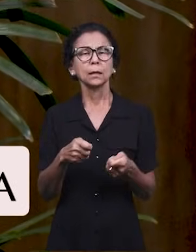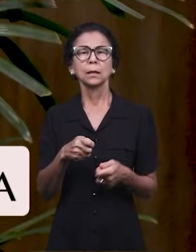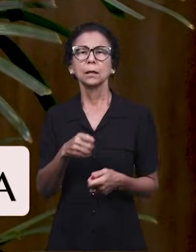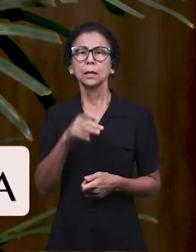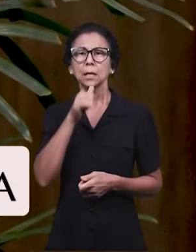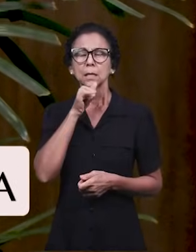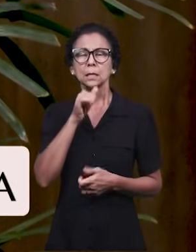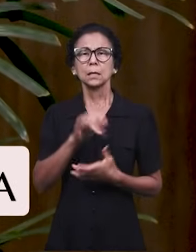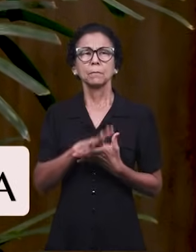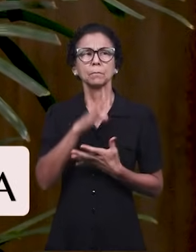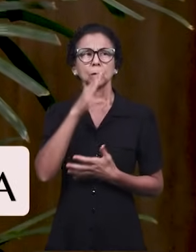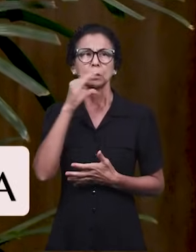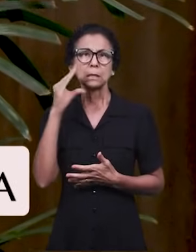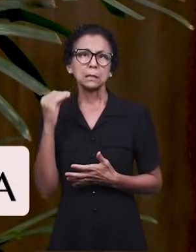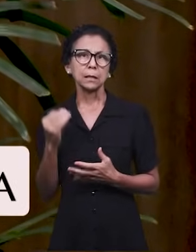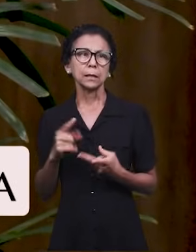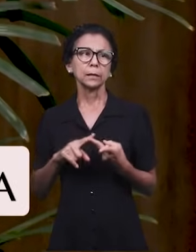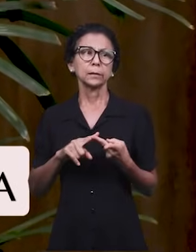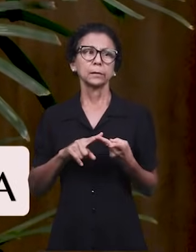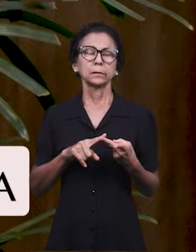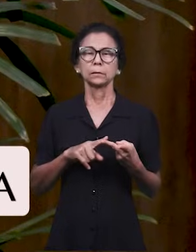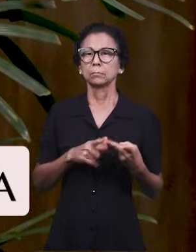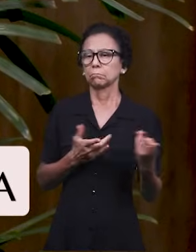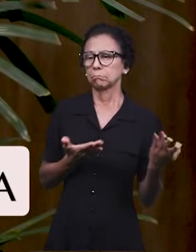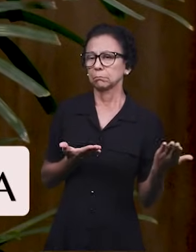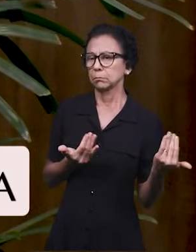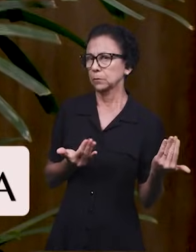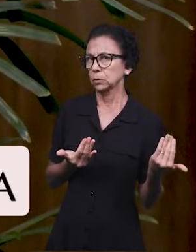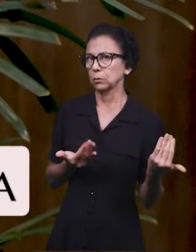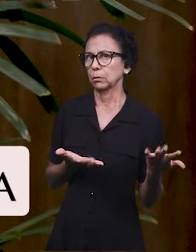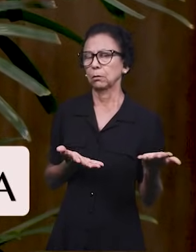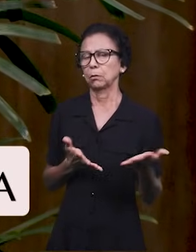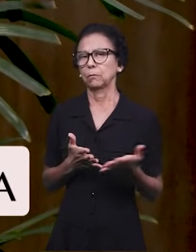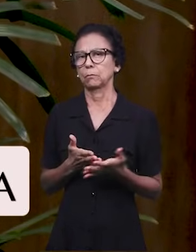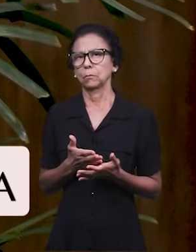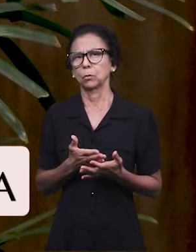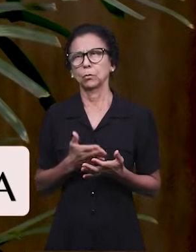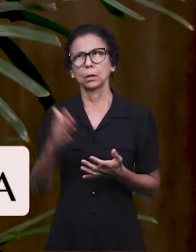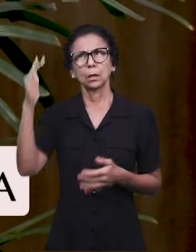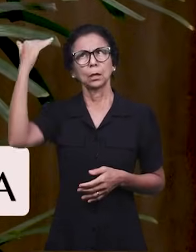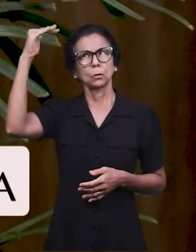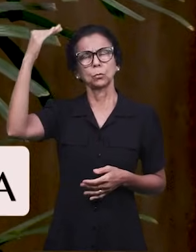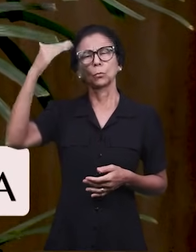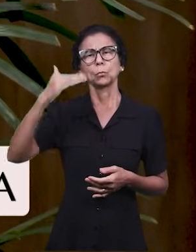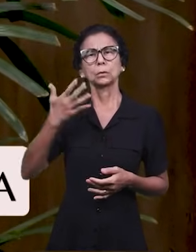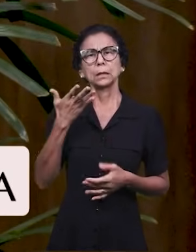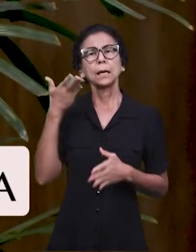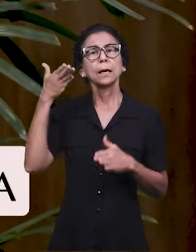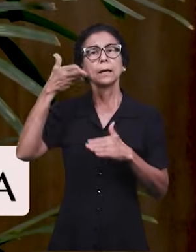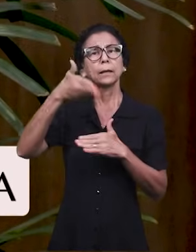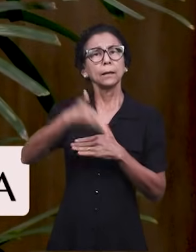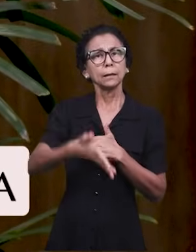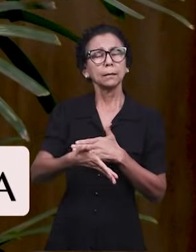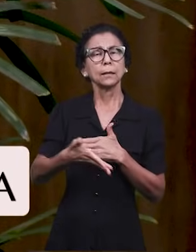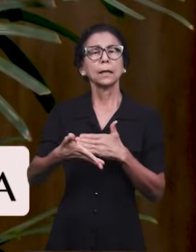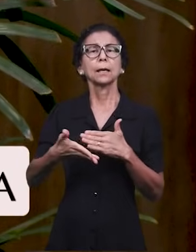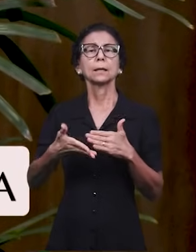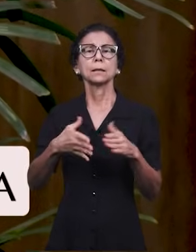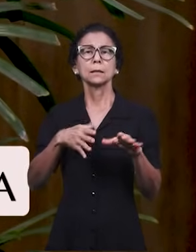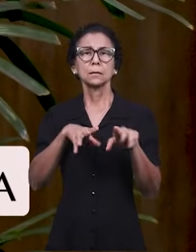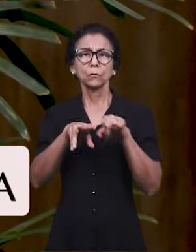ou adolescente, ou até mesmo a pessoa já adulta que queira ingressar numa formação